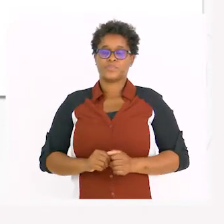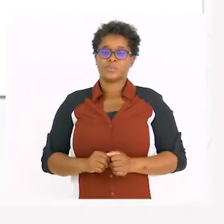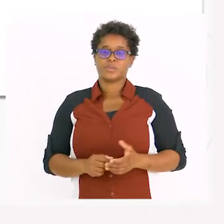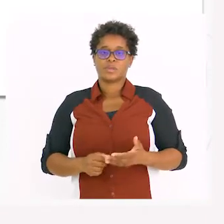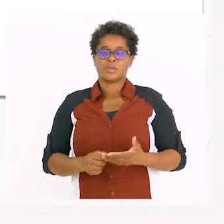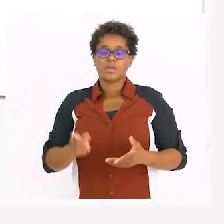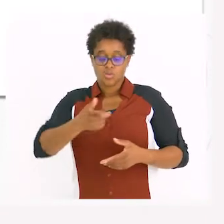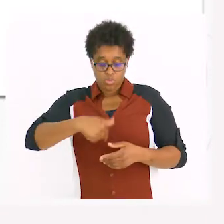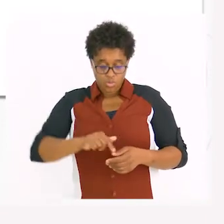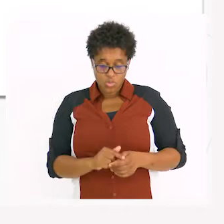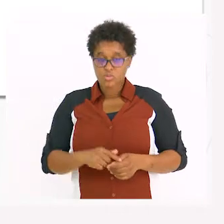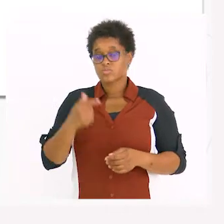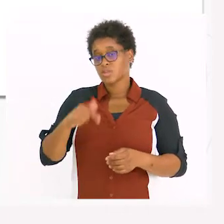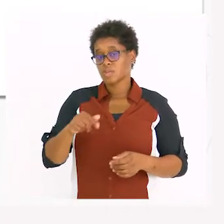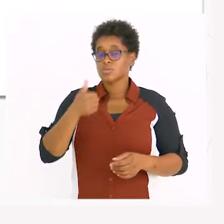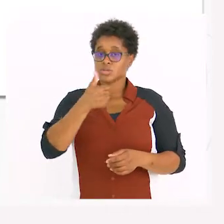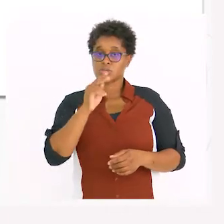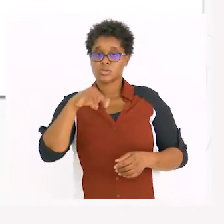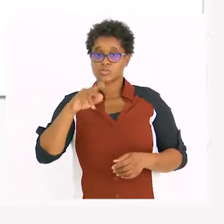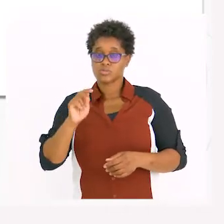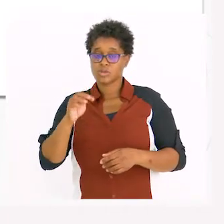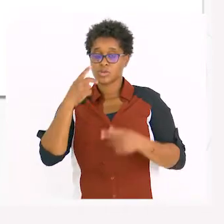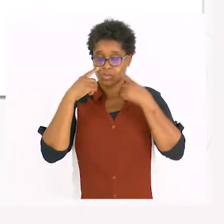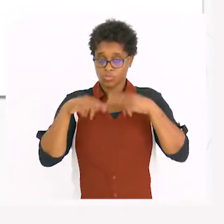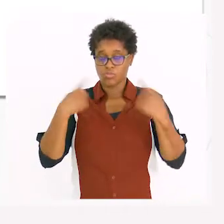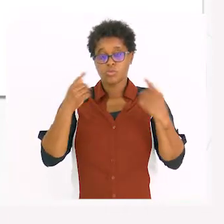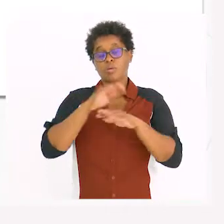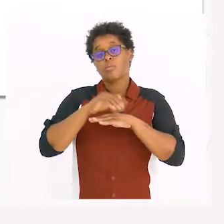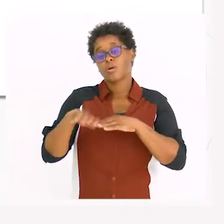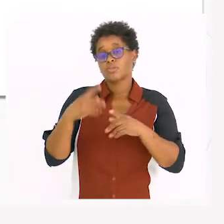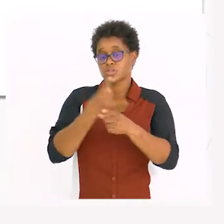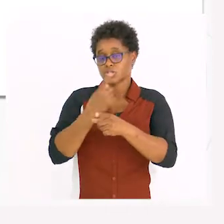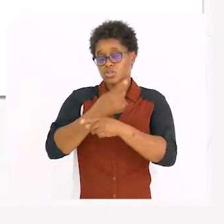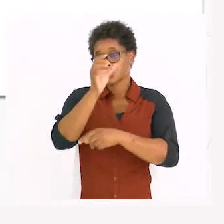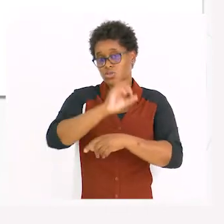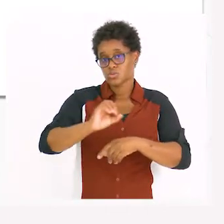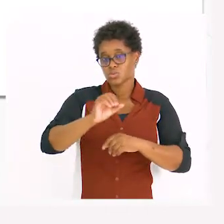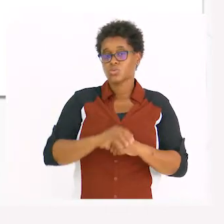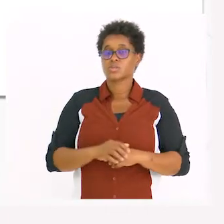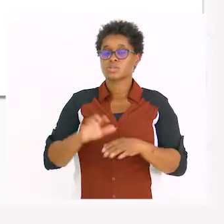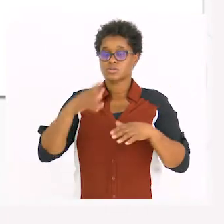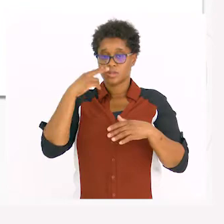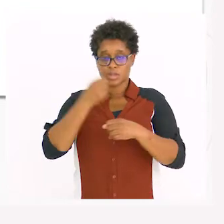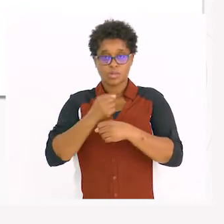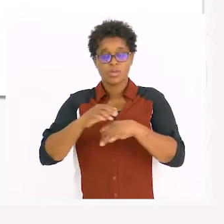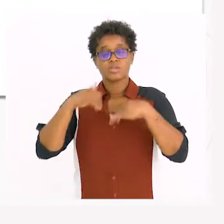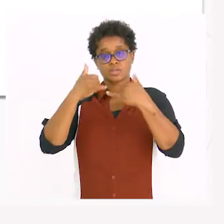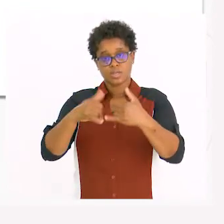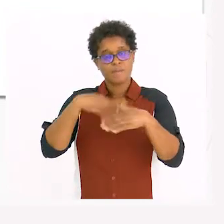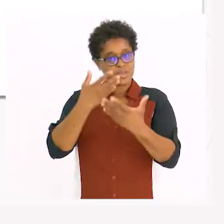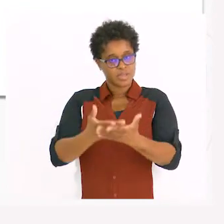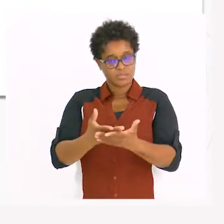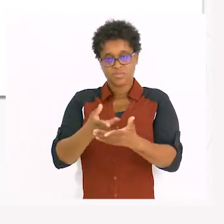Nós temos que os bens públicos, devido às suas características, que nós vamos ver a seguir, não apresentam